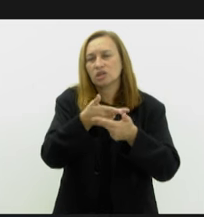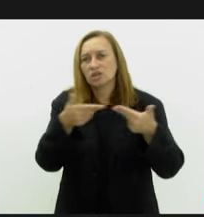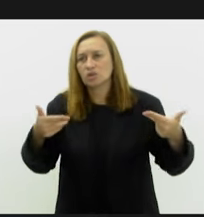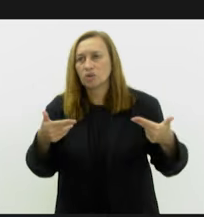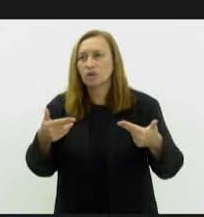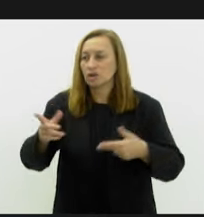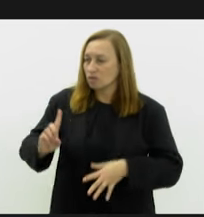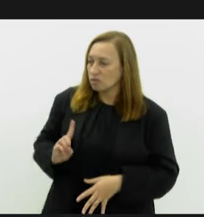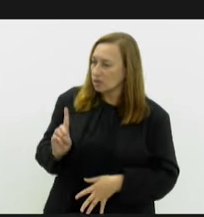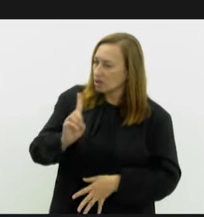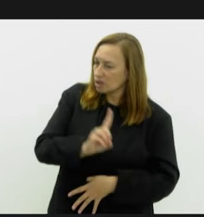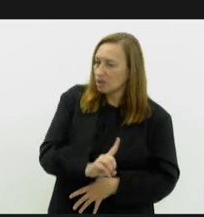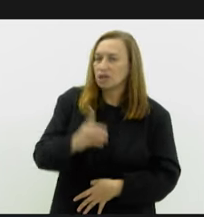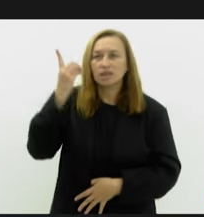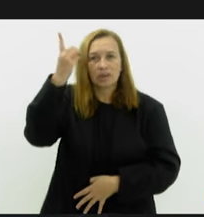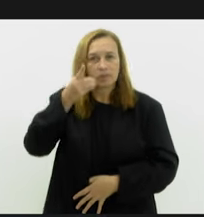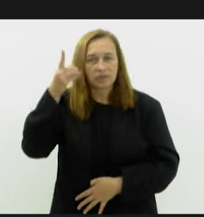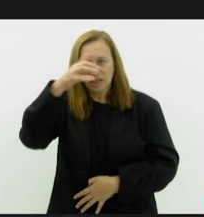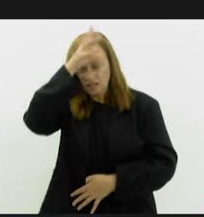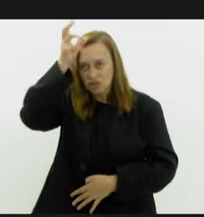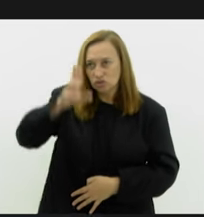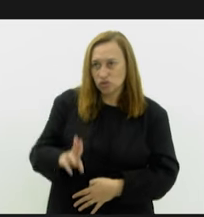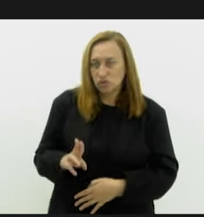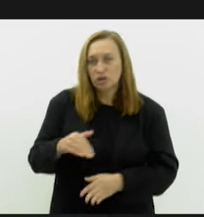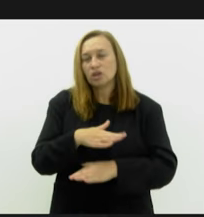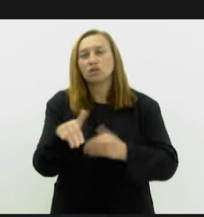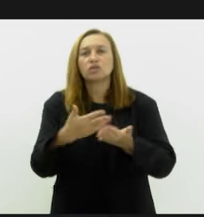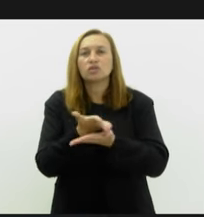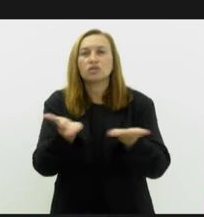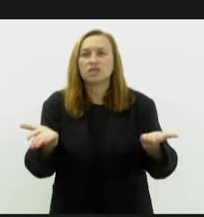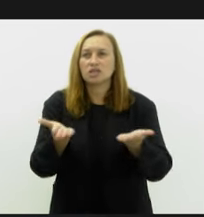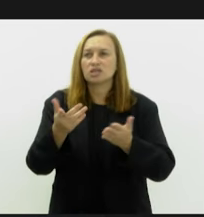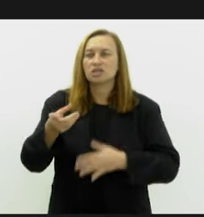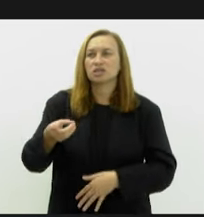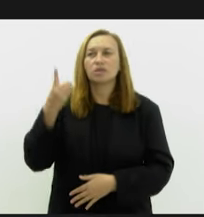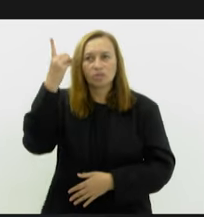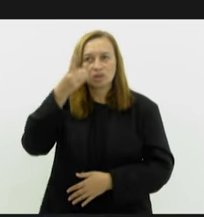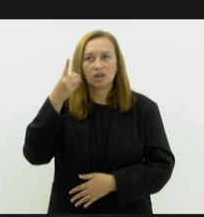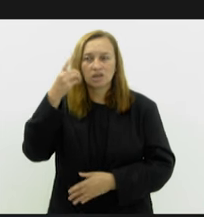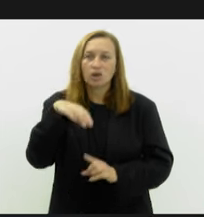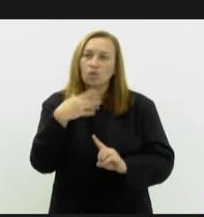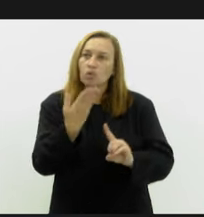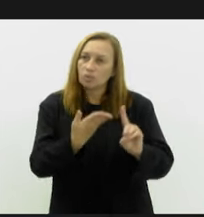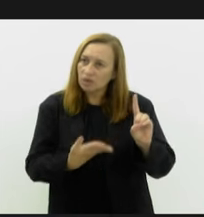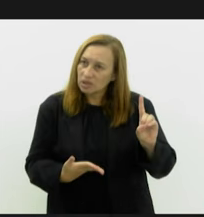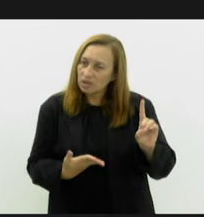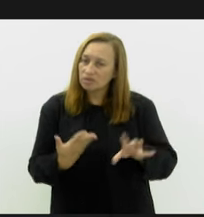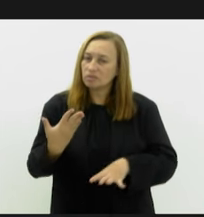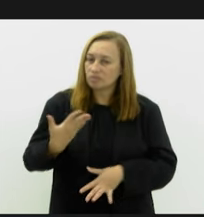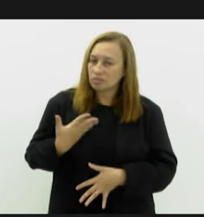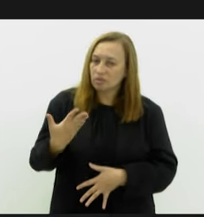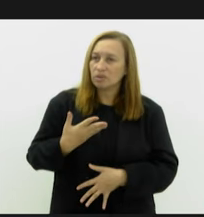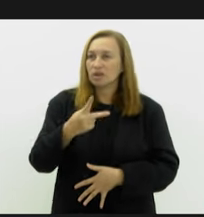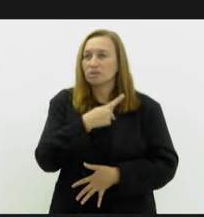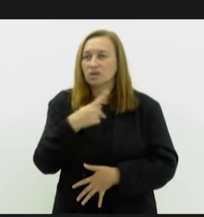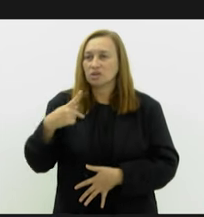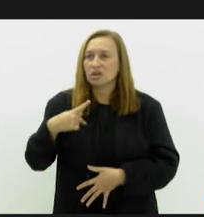aqui, deputada Tia Ju, senhoras e senhores deputados, para prestar uma homenagem ao meu amigo